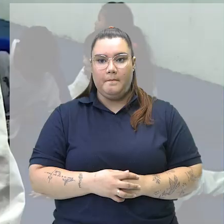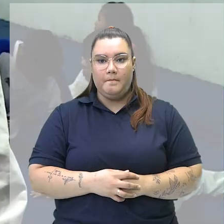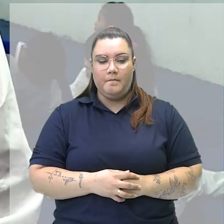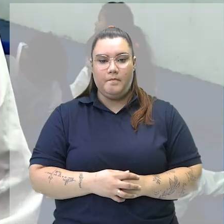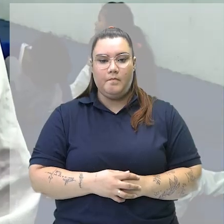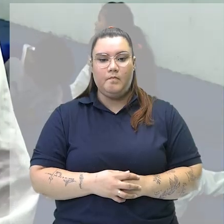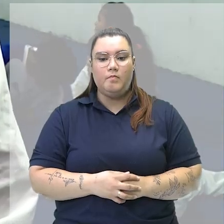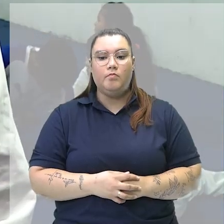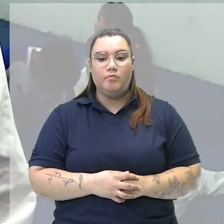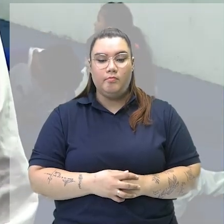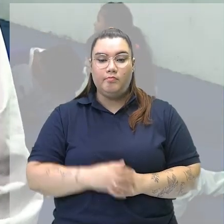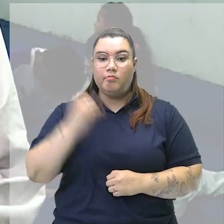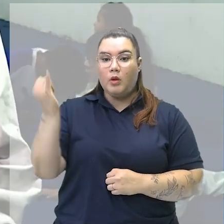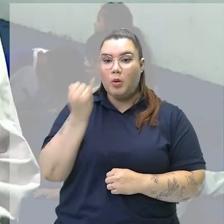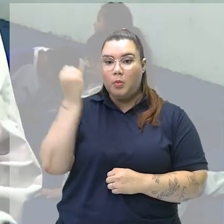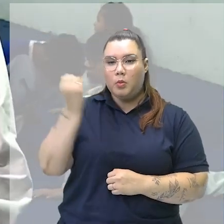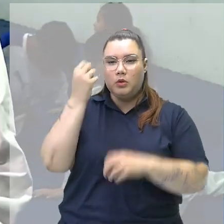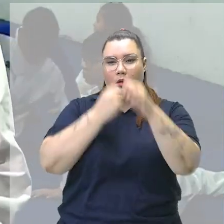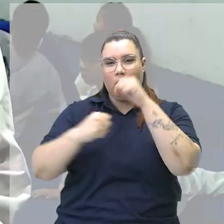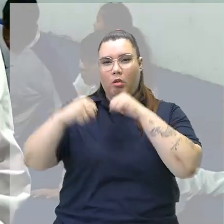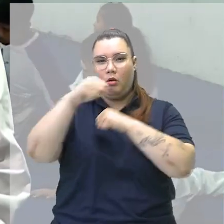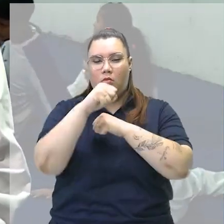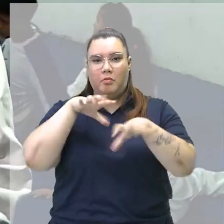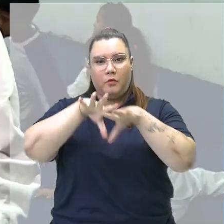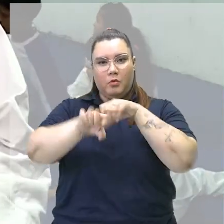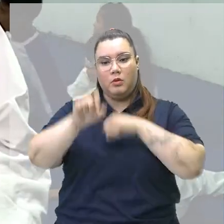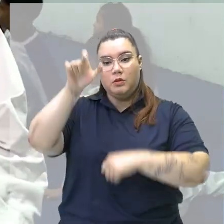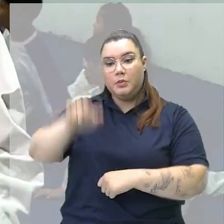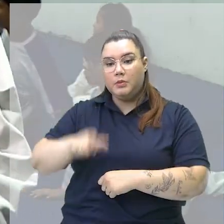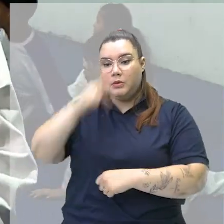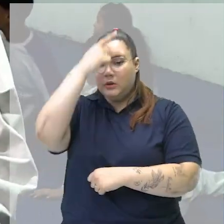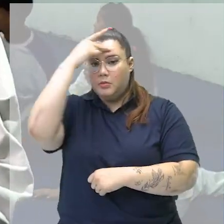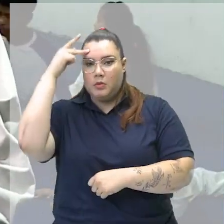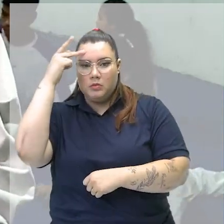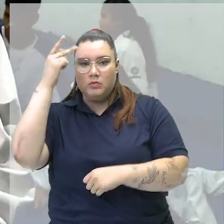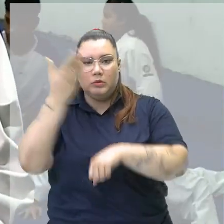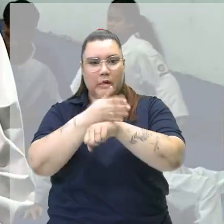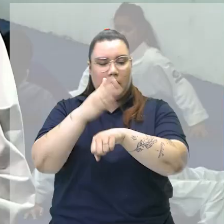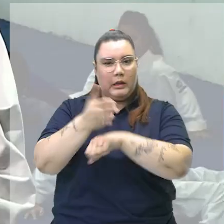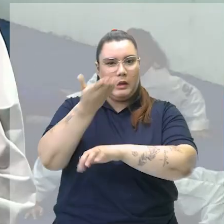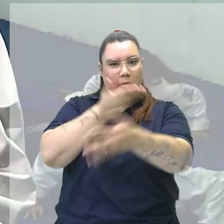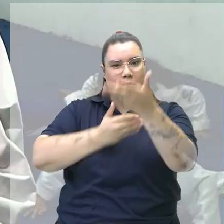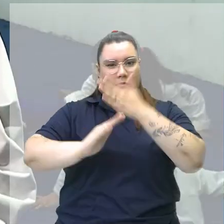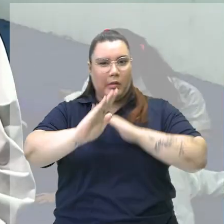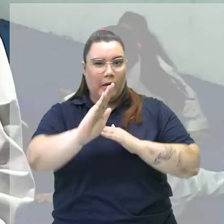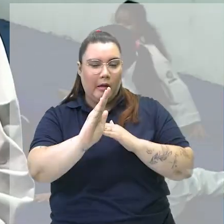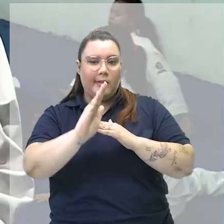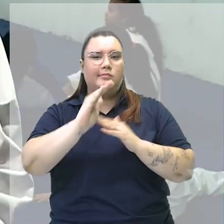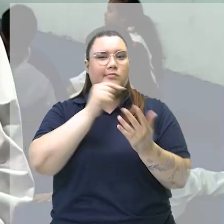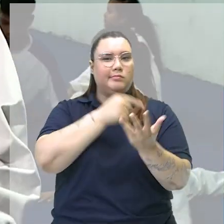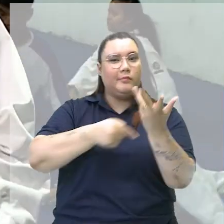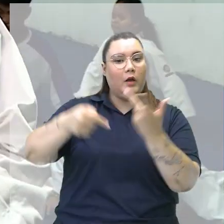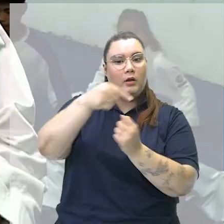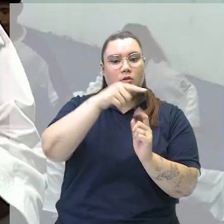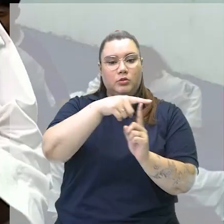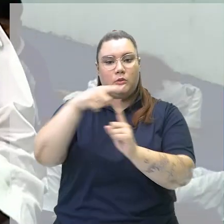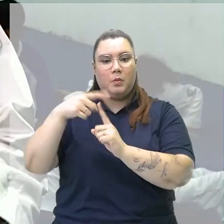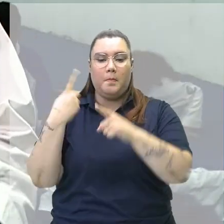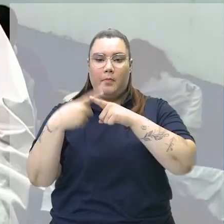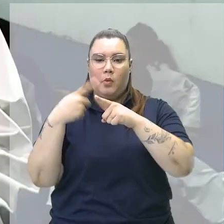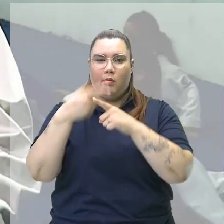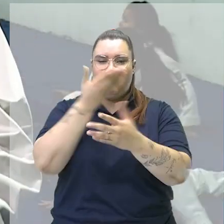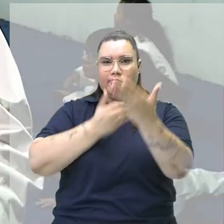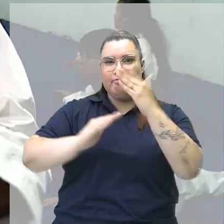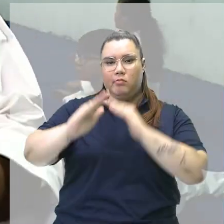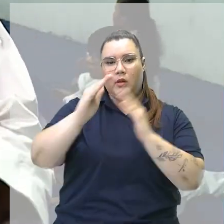A importância da luta na formação do indivíduo, ou das artes marciais, eu prefiro chamar assim, porque arte marcial e